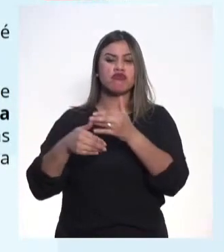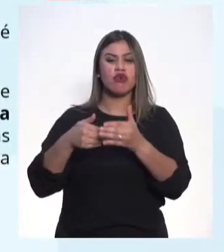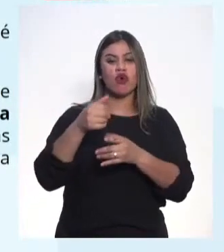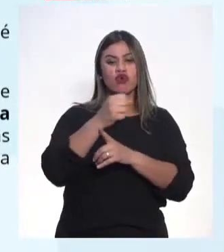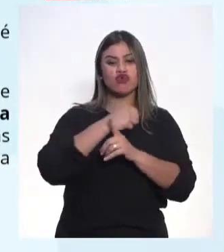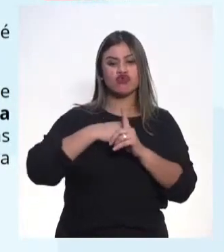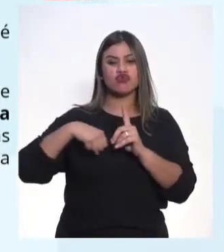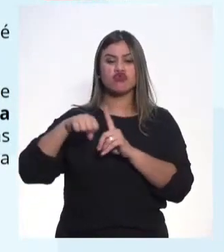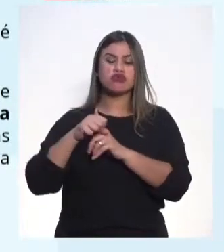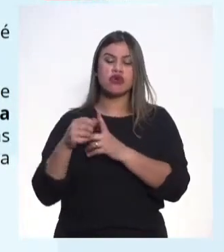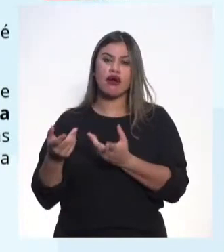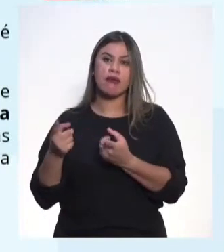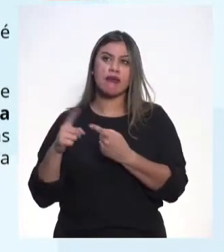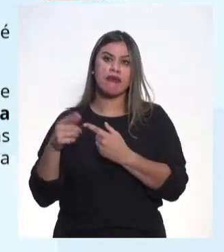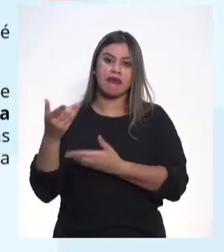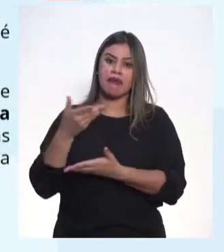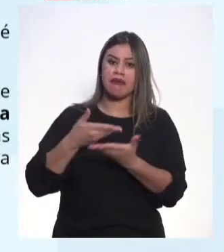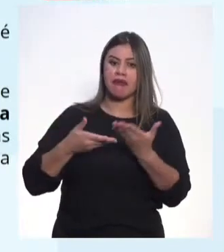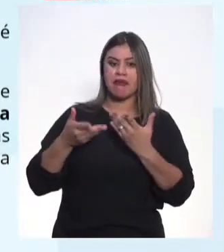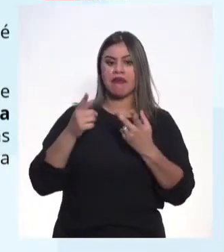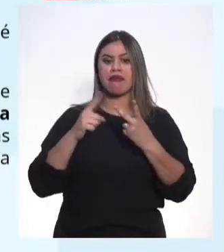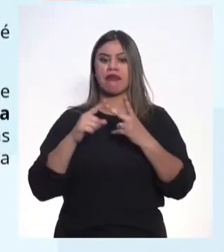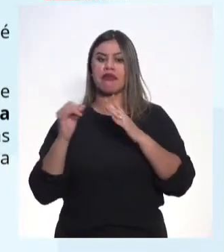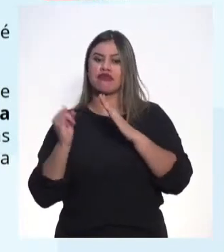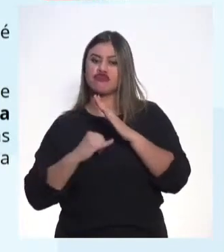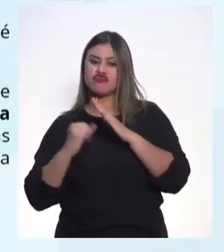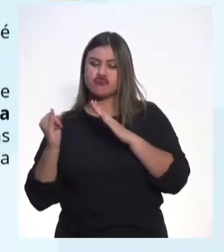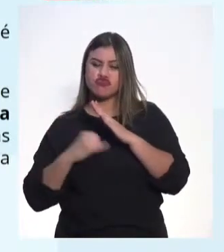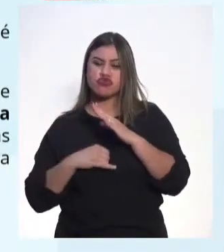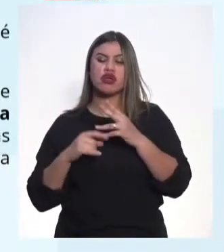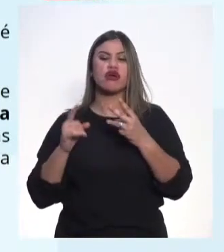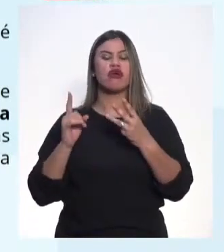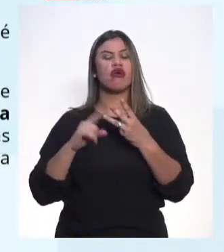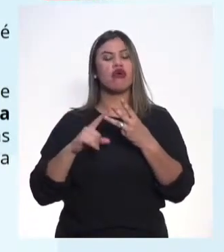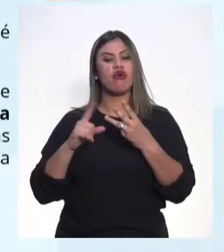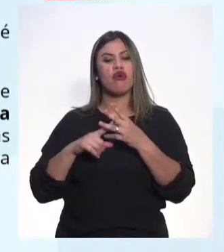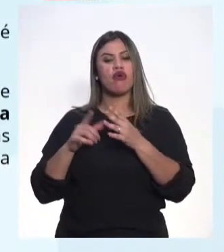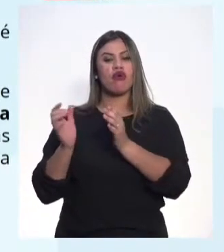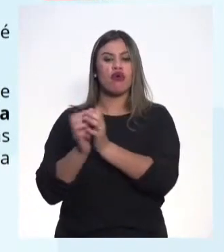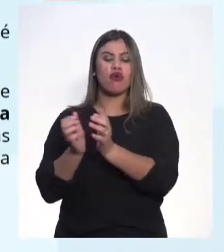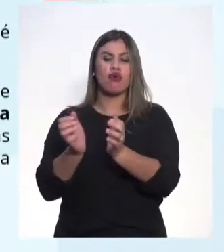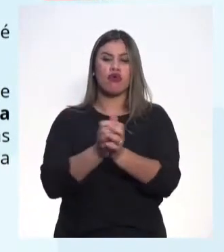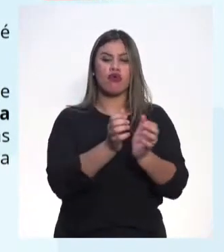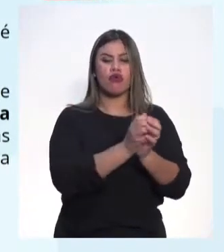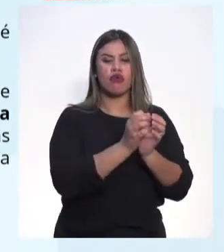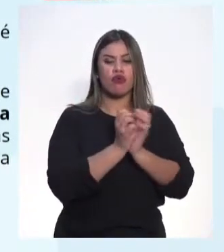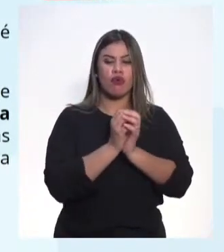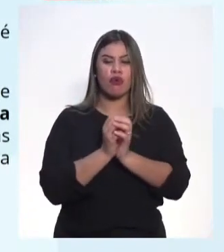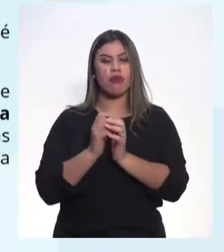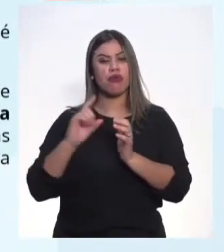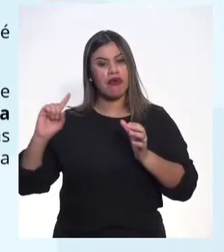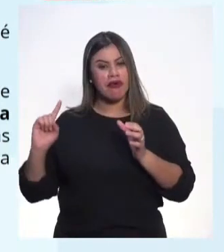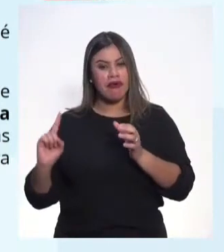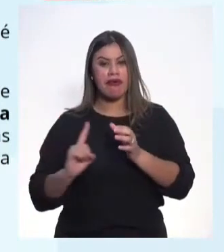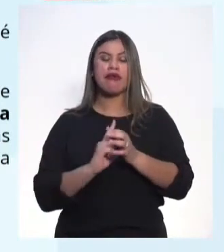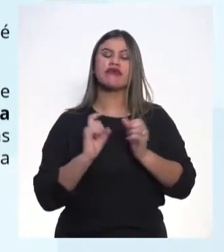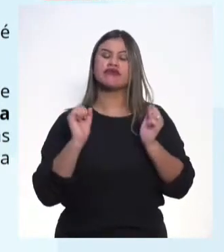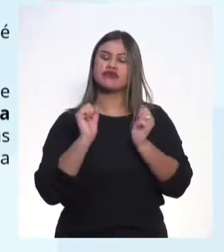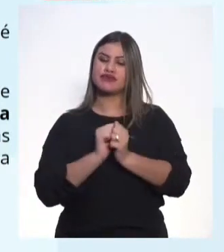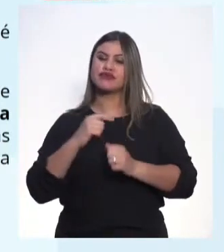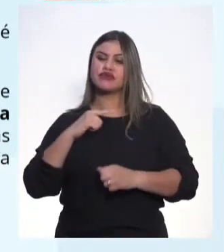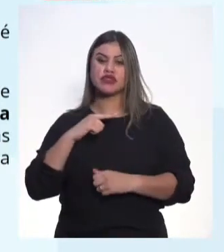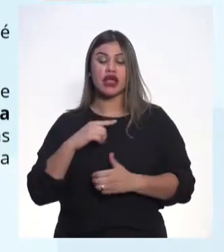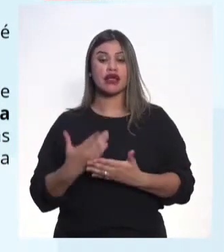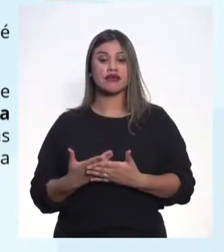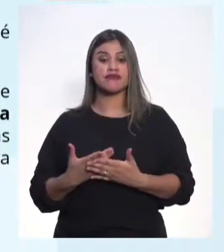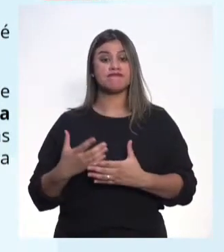nossa socialização, as instituições sociais, os diferentes grupos que nós fazemos parte, as relações